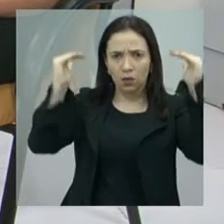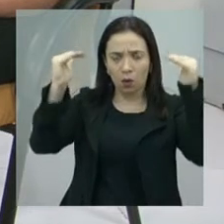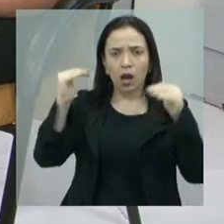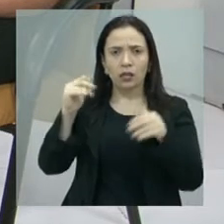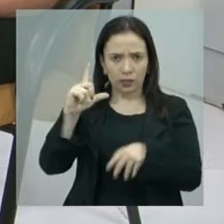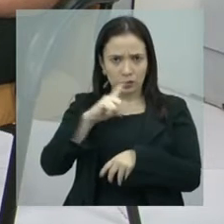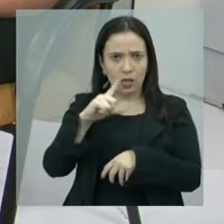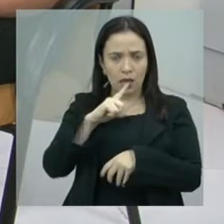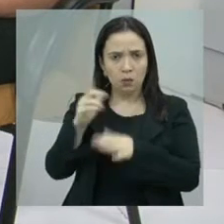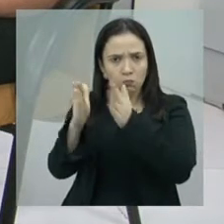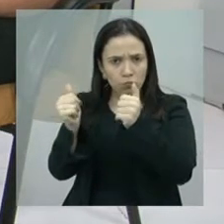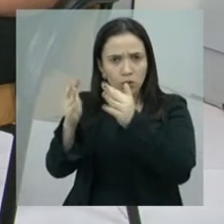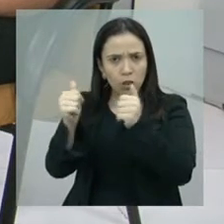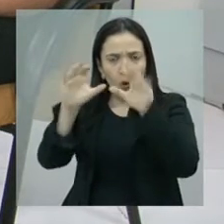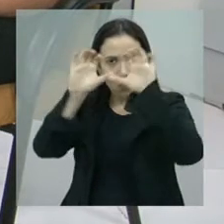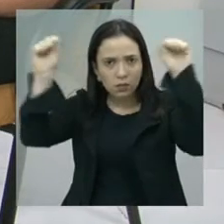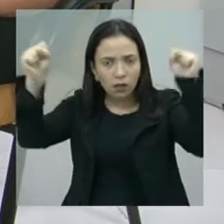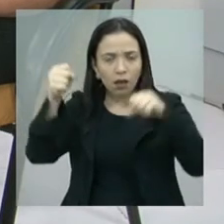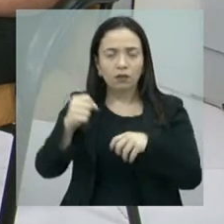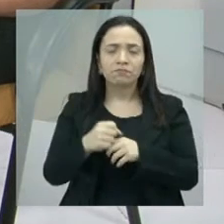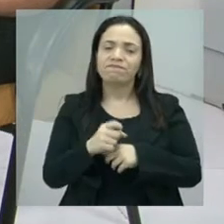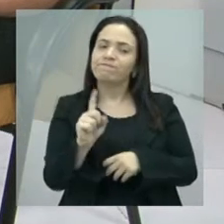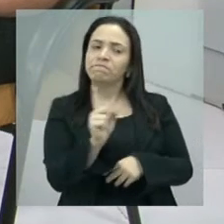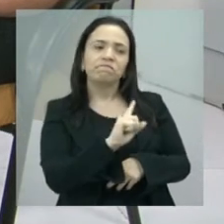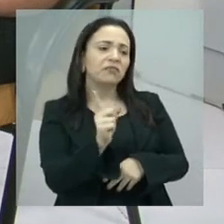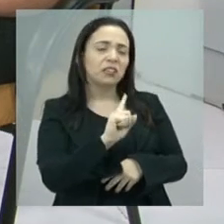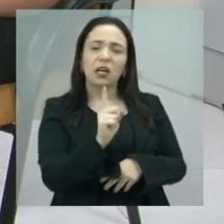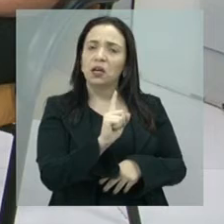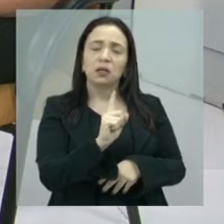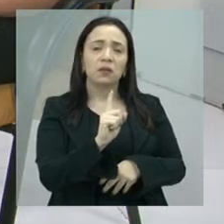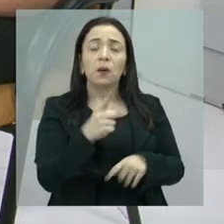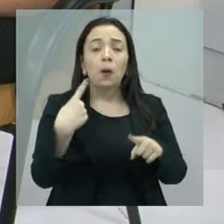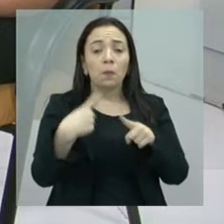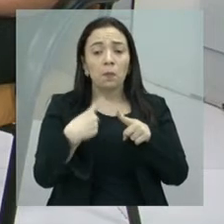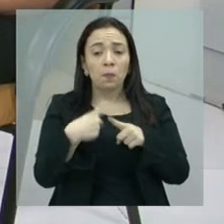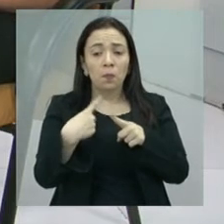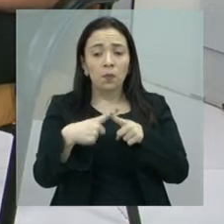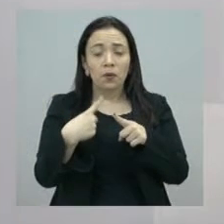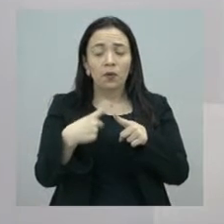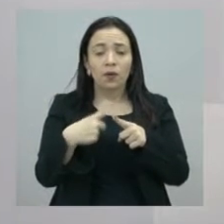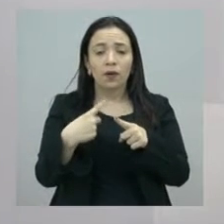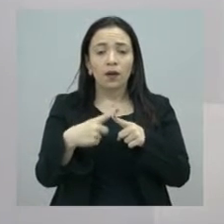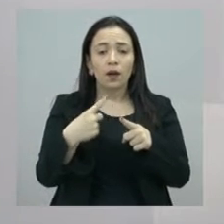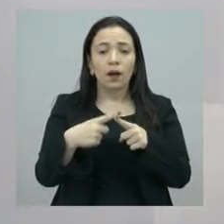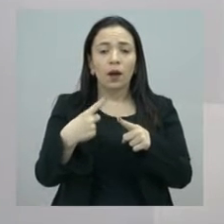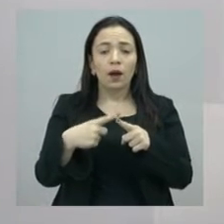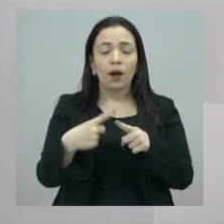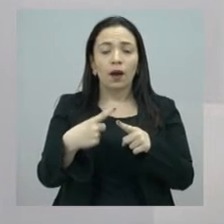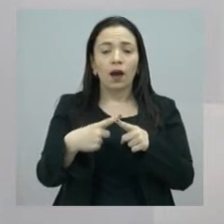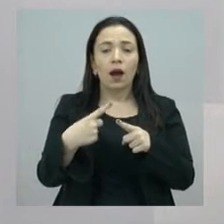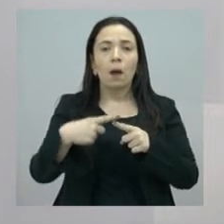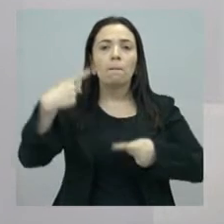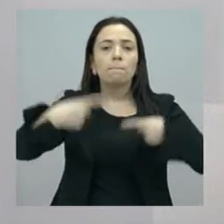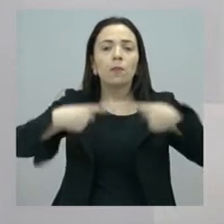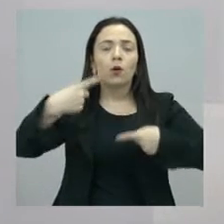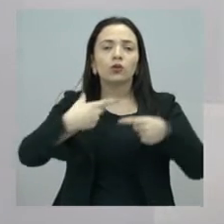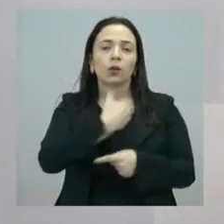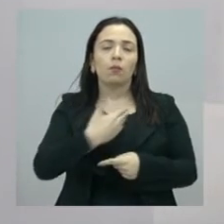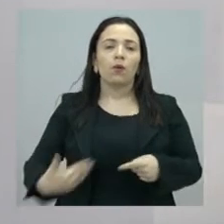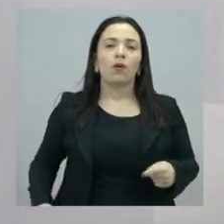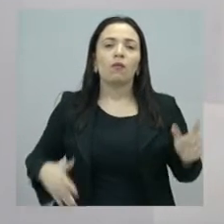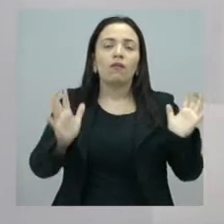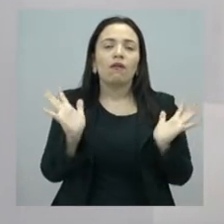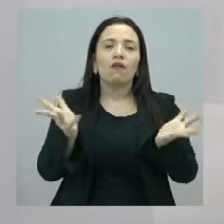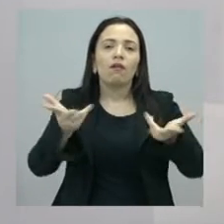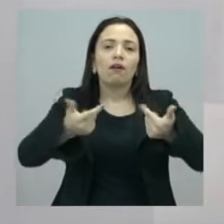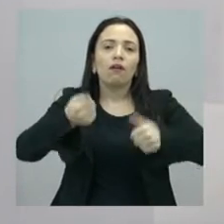a ação dos conselheiros? Não. Por quê? Porque onde falta políticas de qualidade, há mais